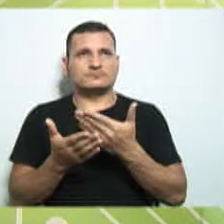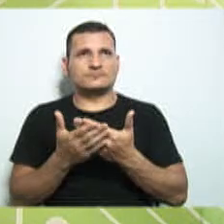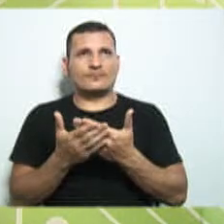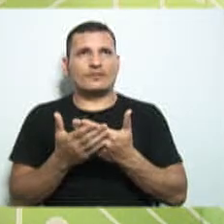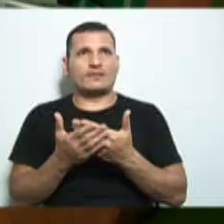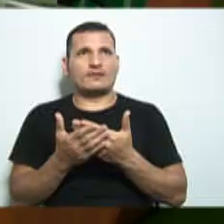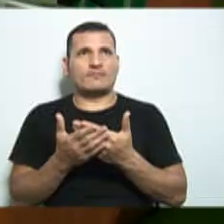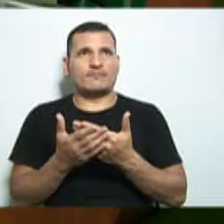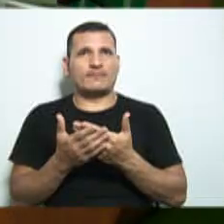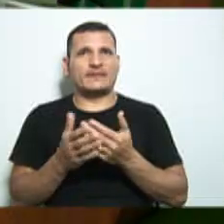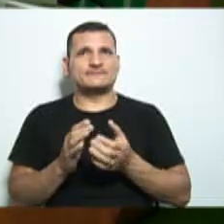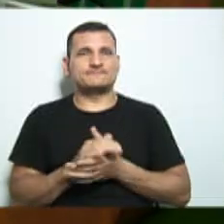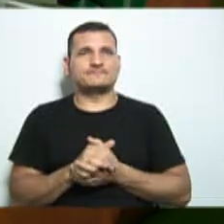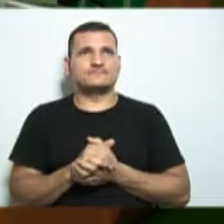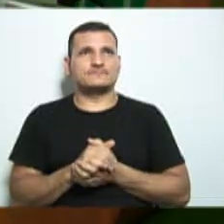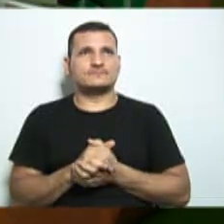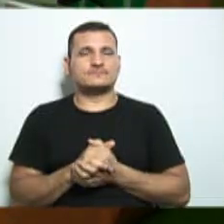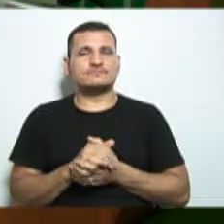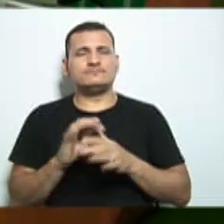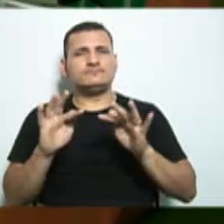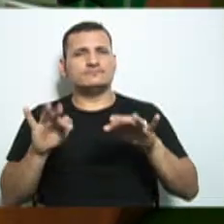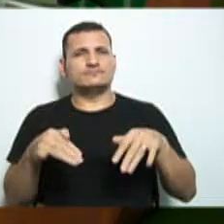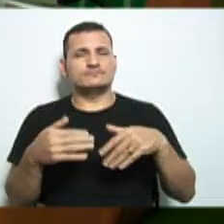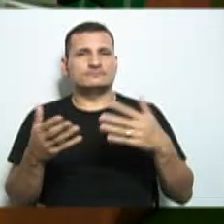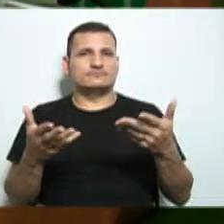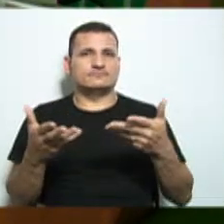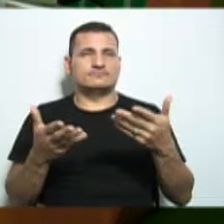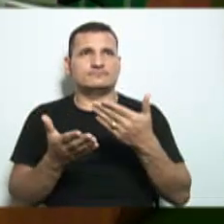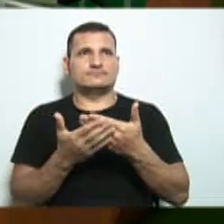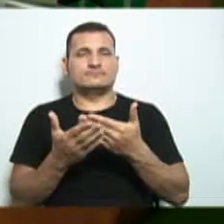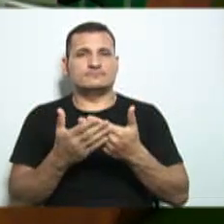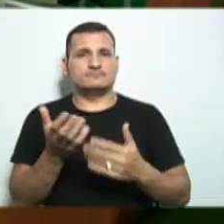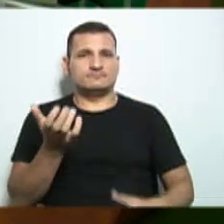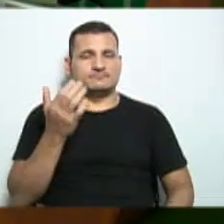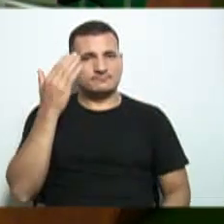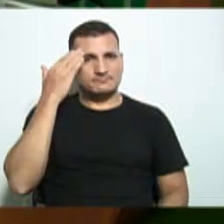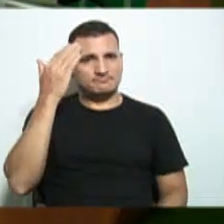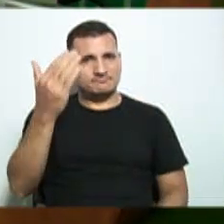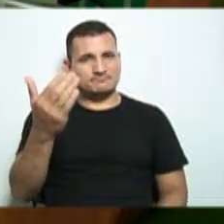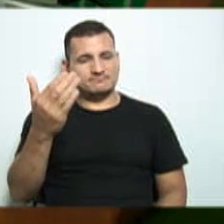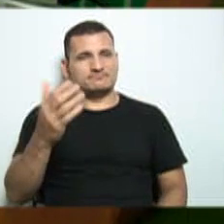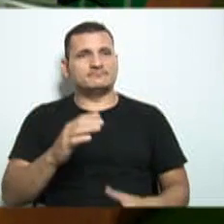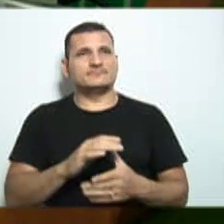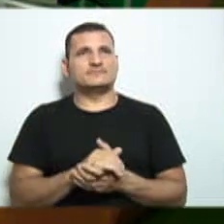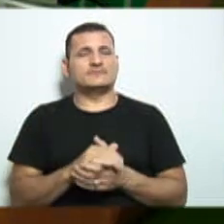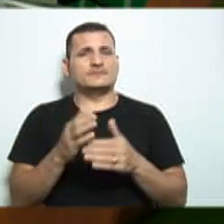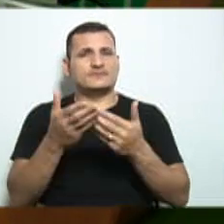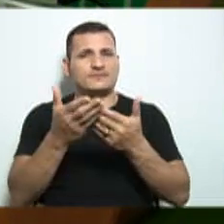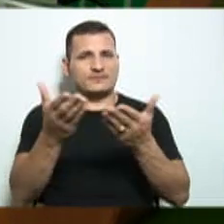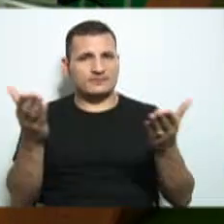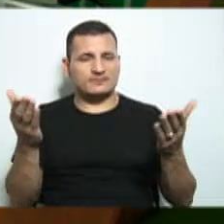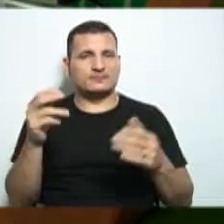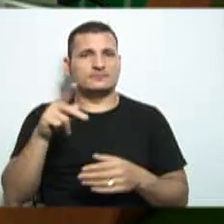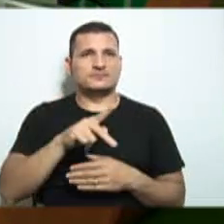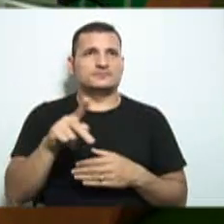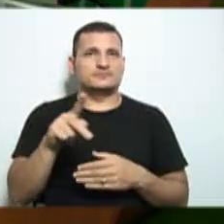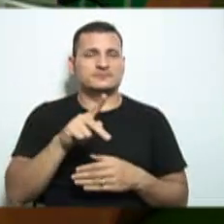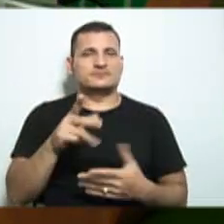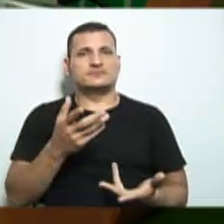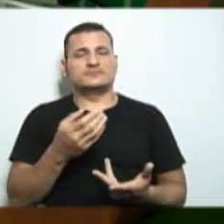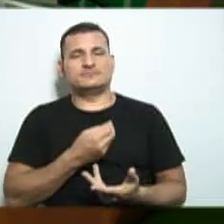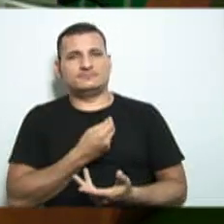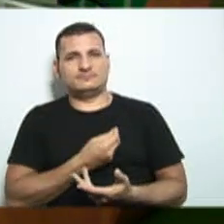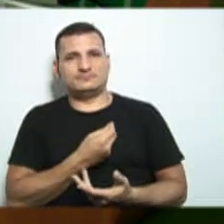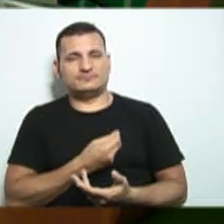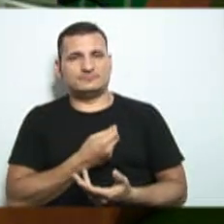John? Isso estamos mesmo. chegando ao final da nossa aula e queremos agradecer demais a você, aos professores presenciais